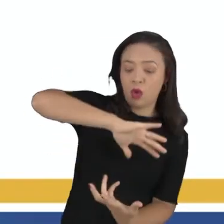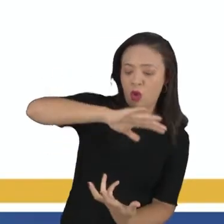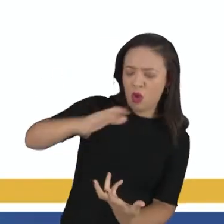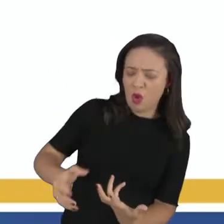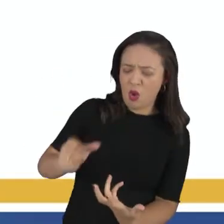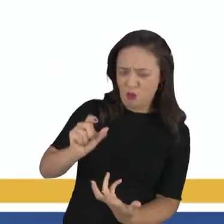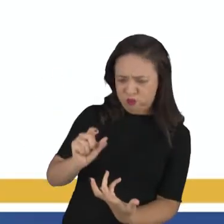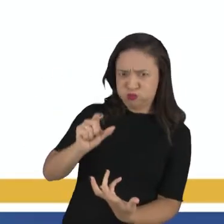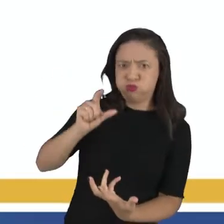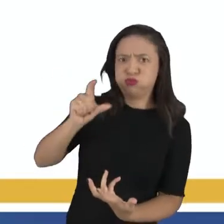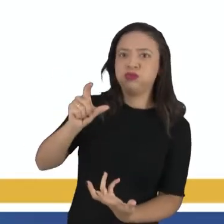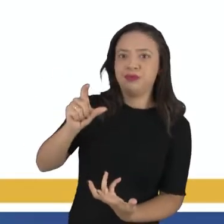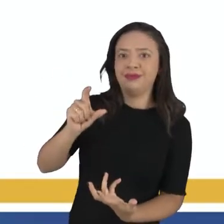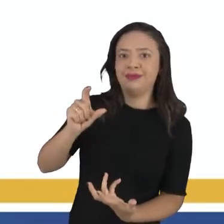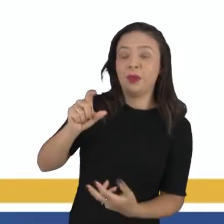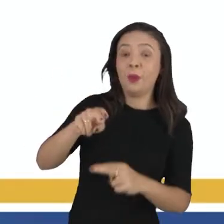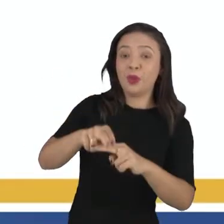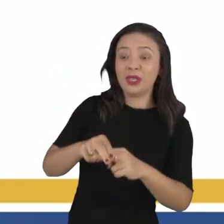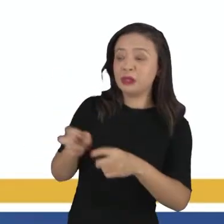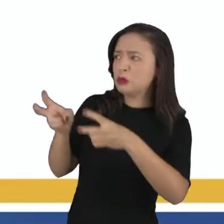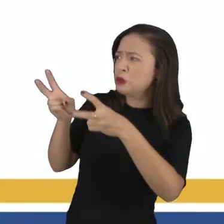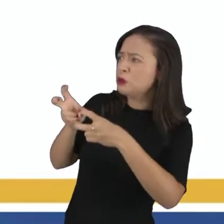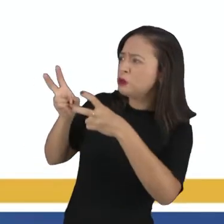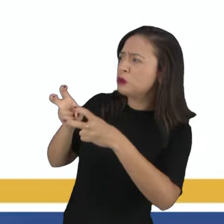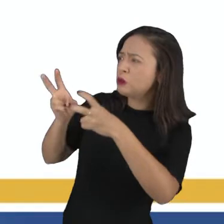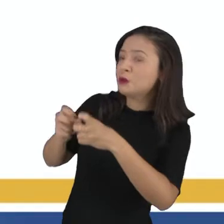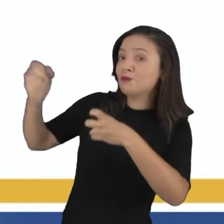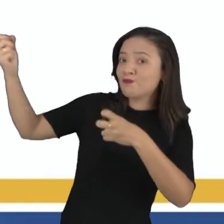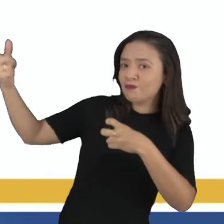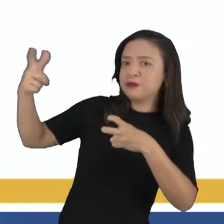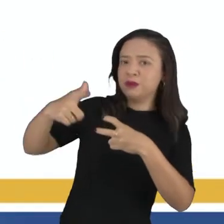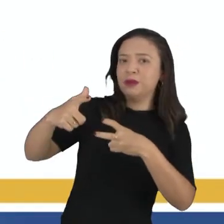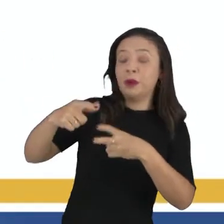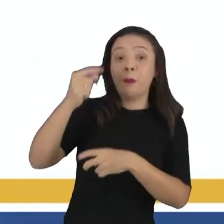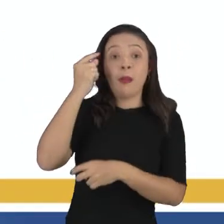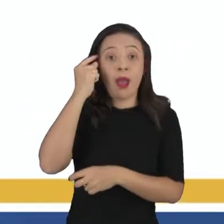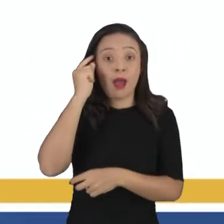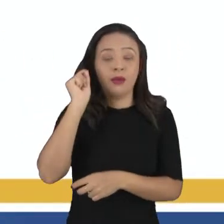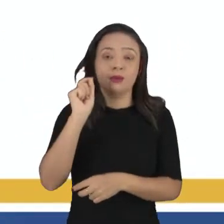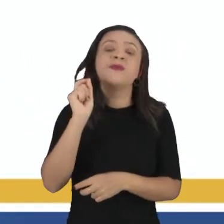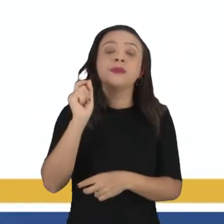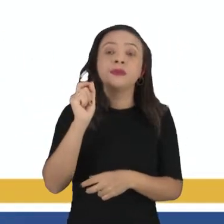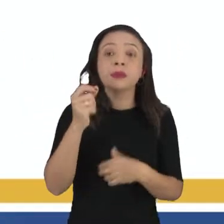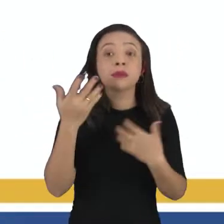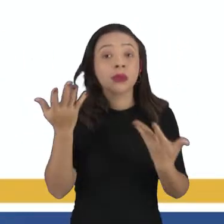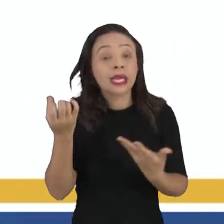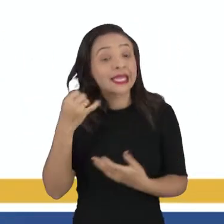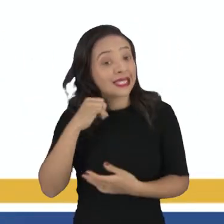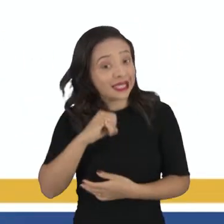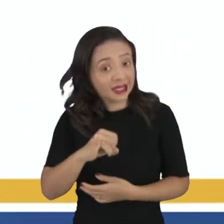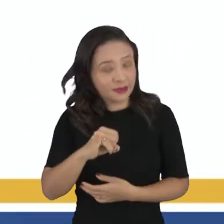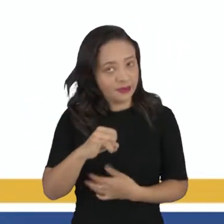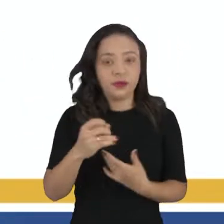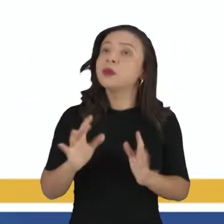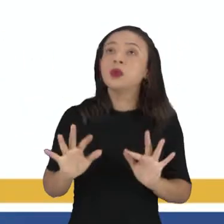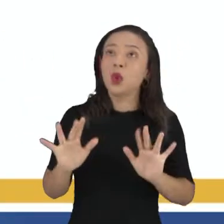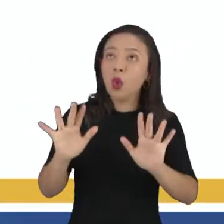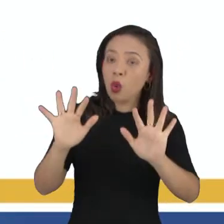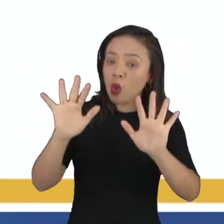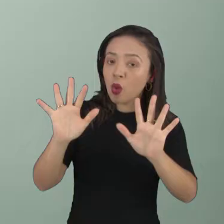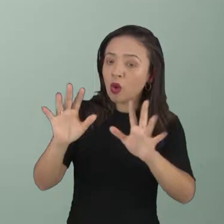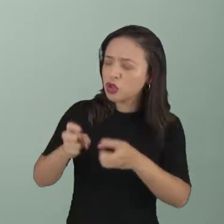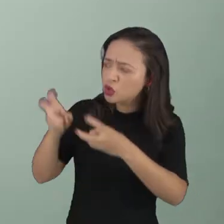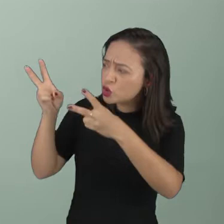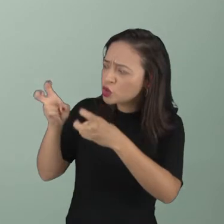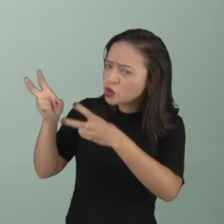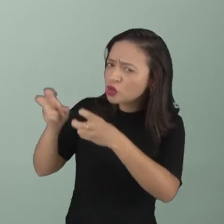espessa, né? E aí ela consegue reter cada vez mais calor, né? Então imaginem, né? Se esses gases